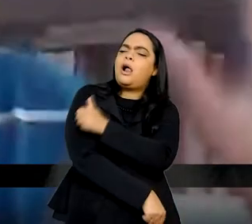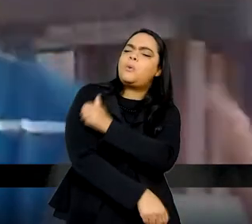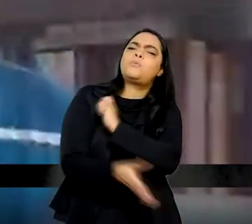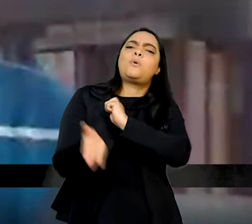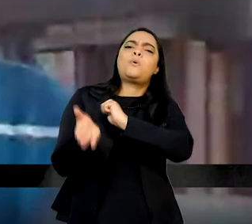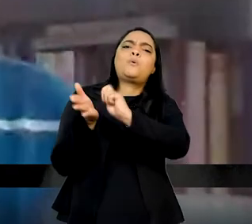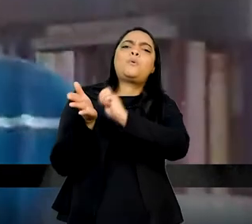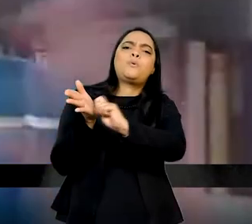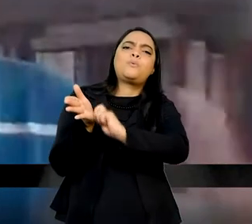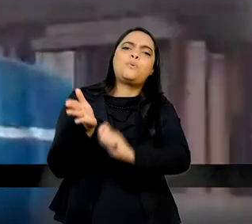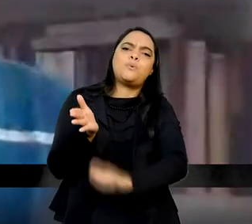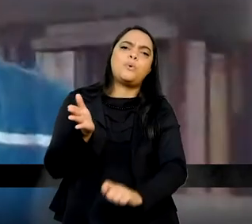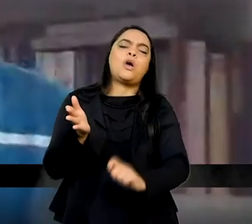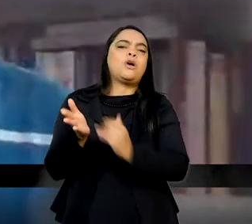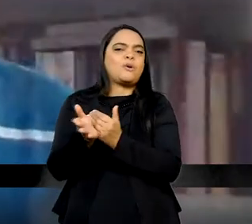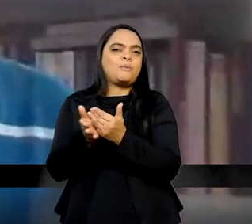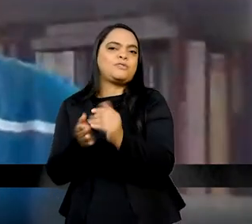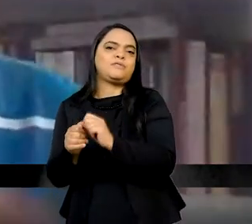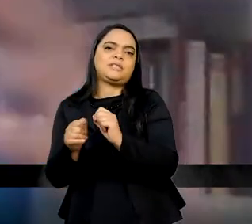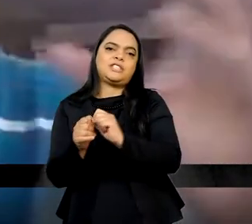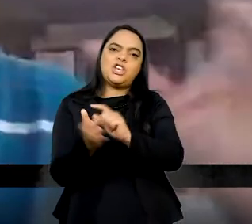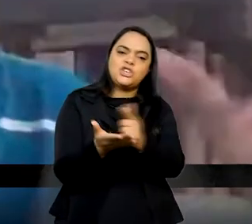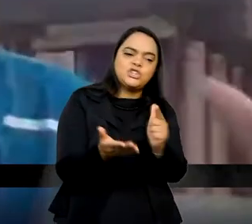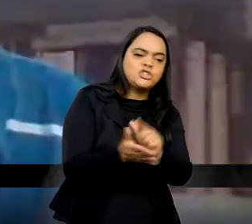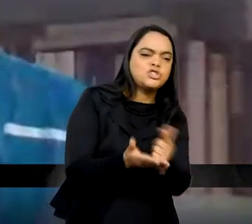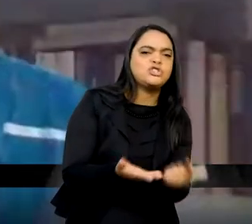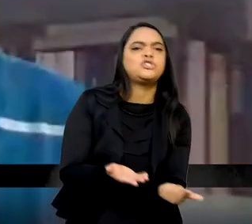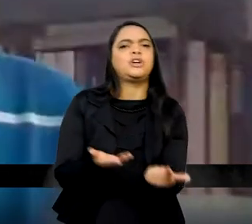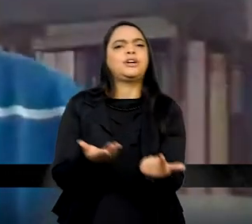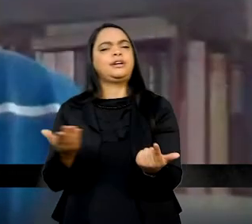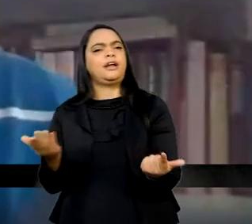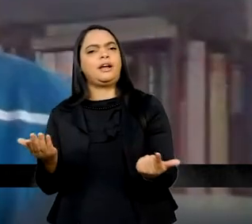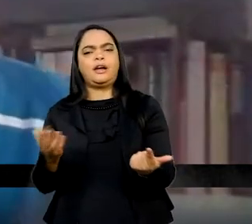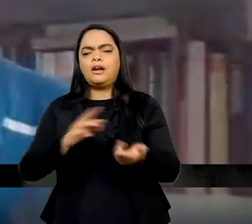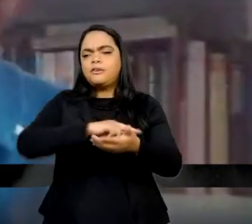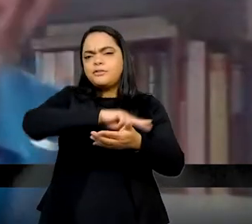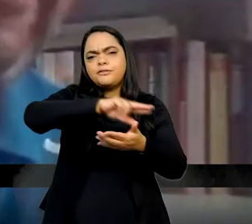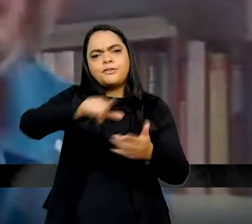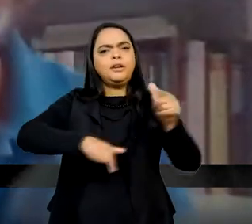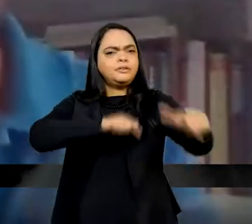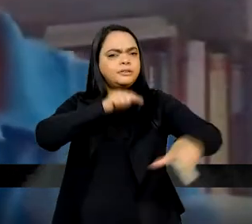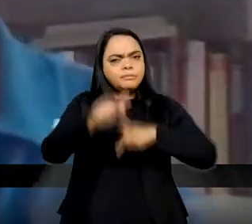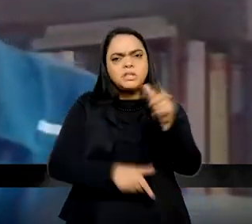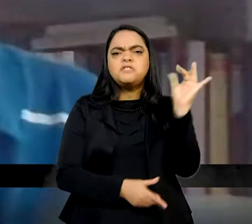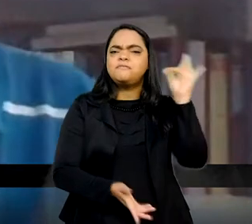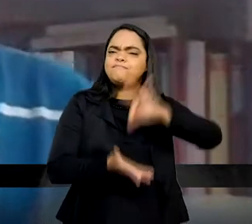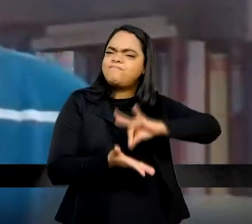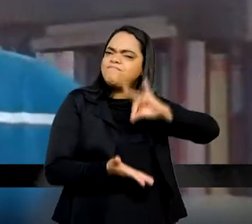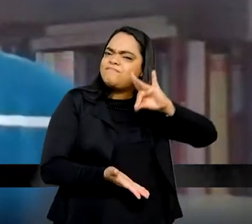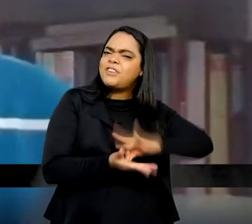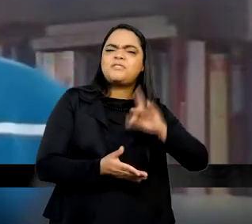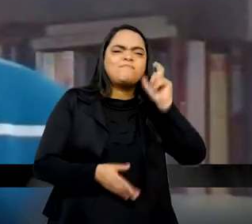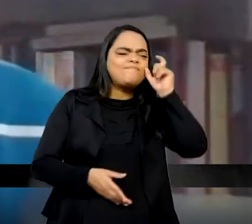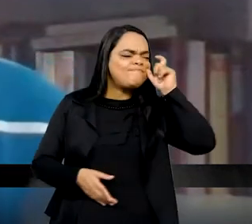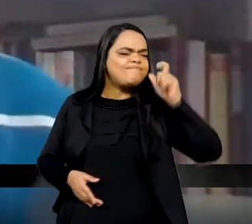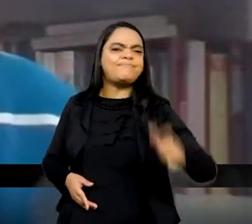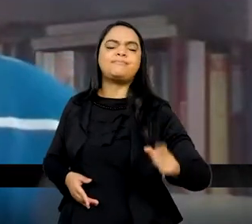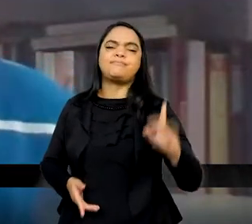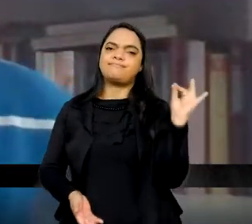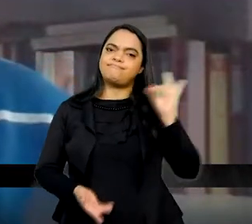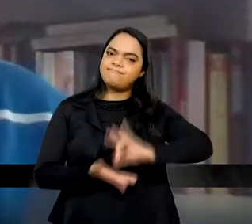aí começaram a aparecer jornais, peças de teatro, uma série de coisas que realmente foi muito